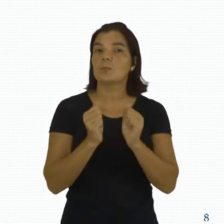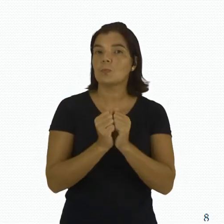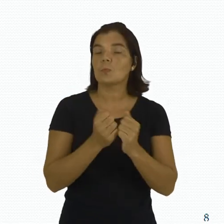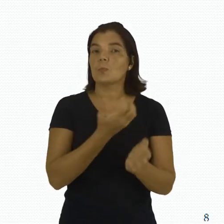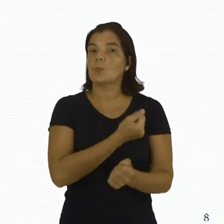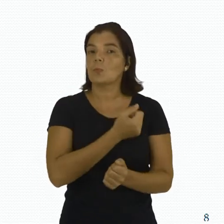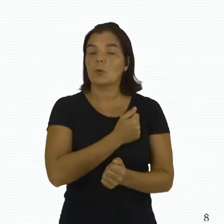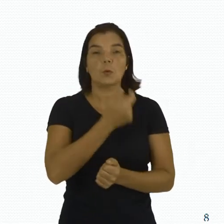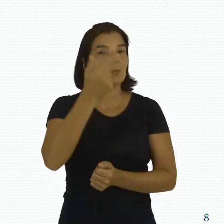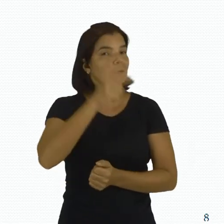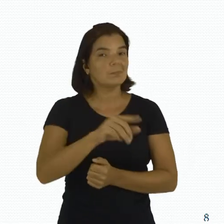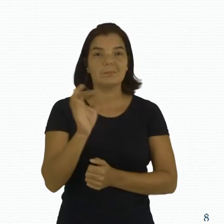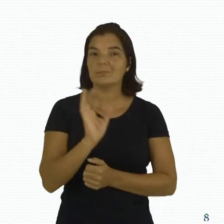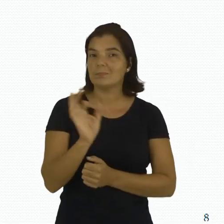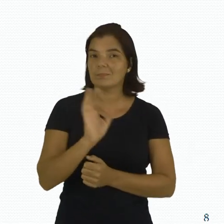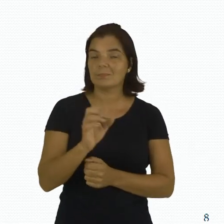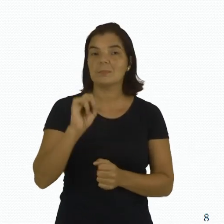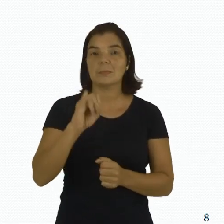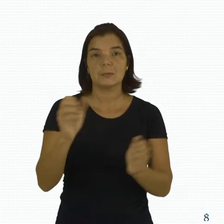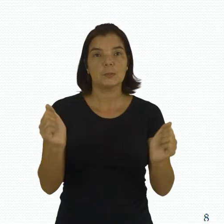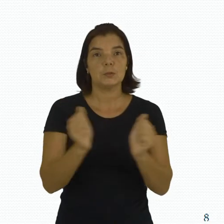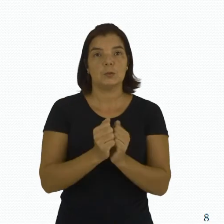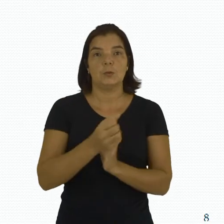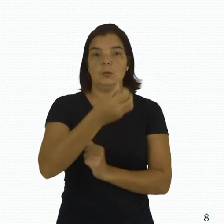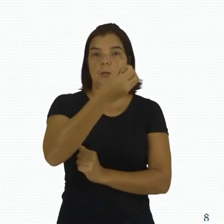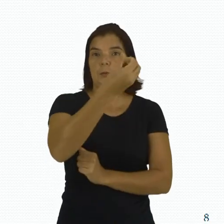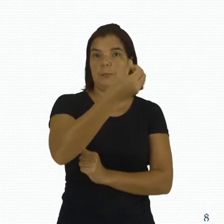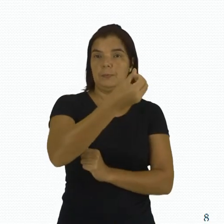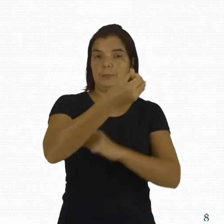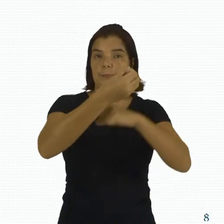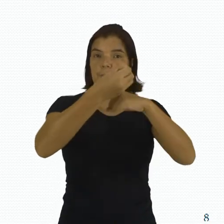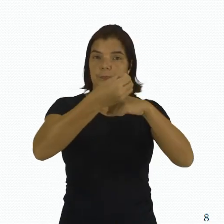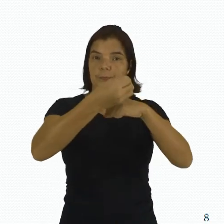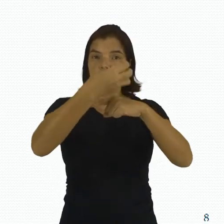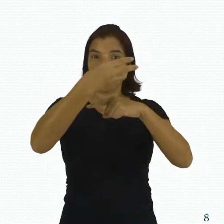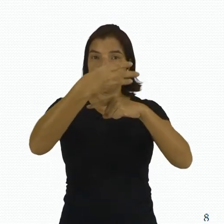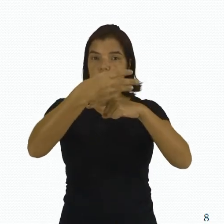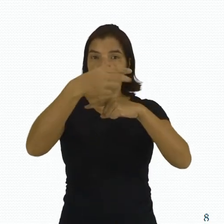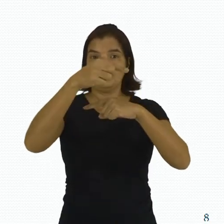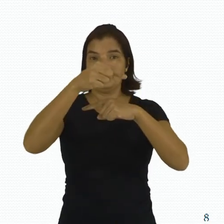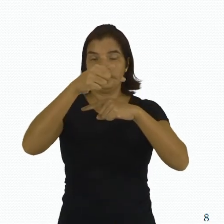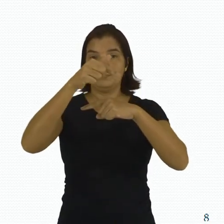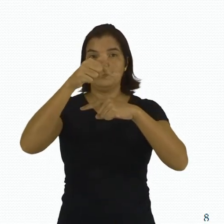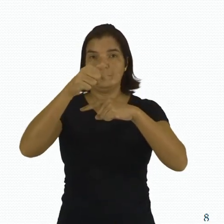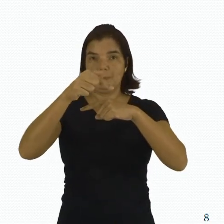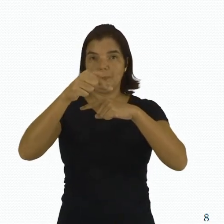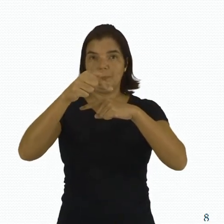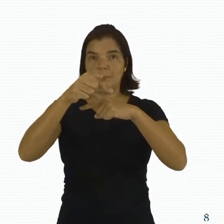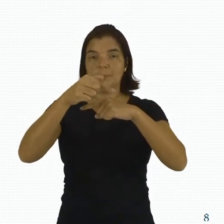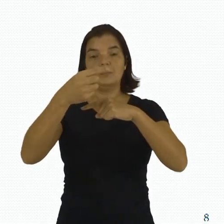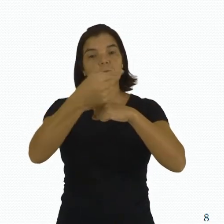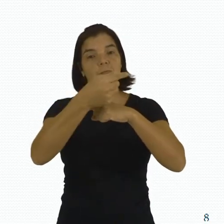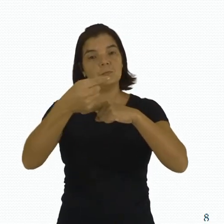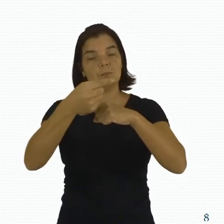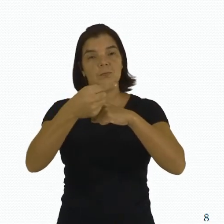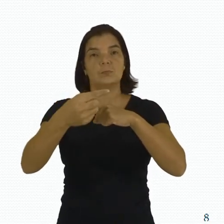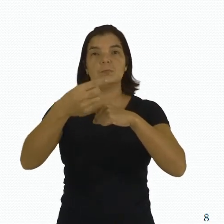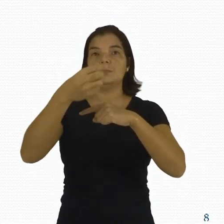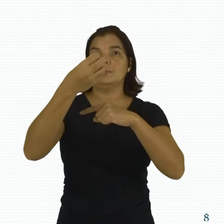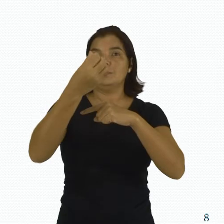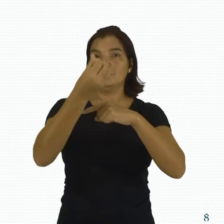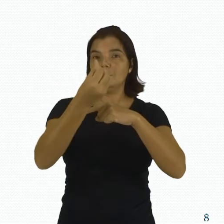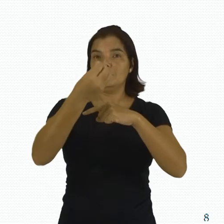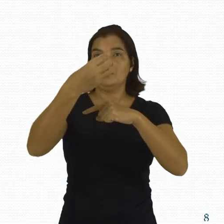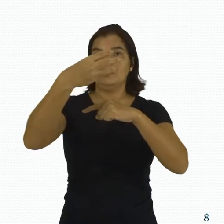que são os números que não se repetem, né? Então, se você juntar 6, 3 e 7, você forma 637 menos a parte inteira,